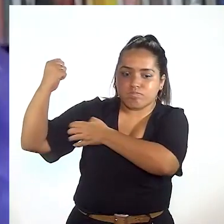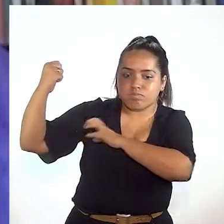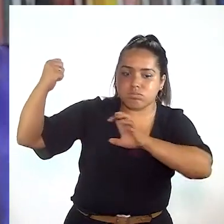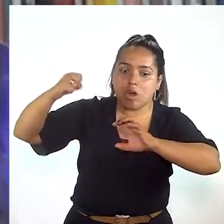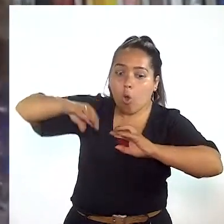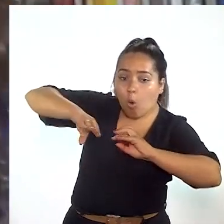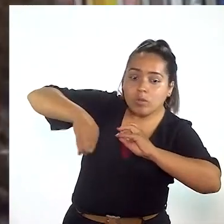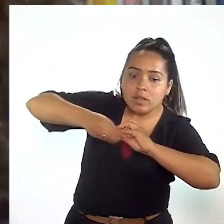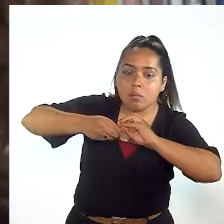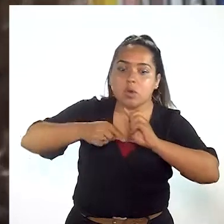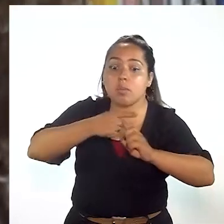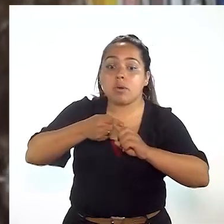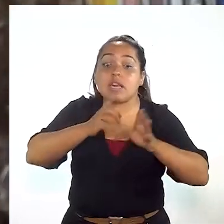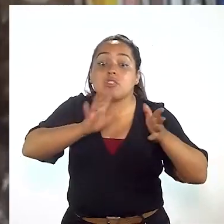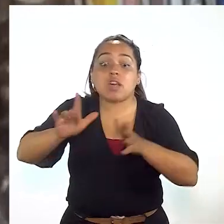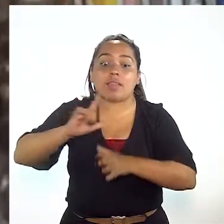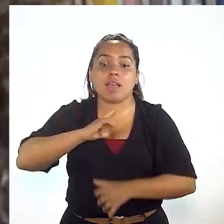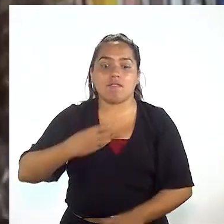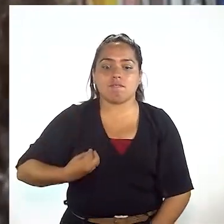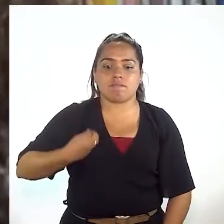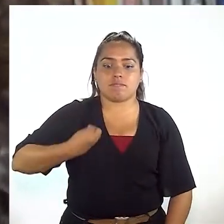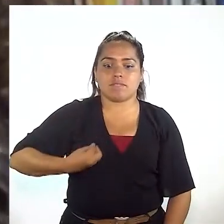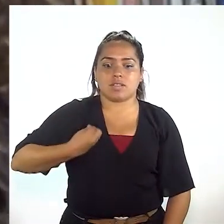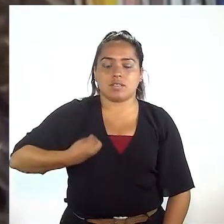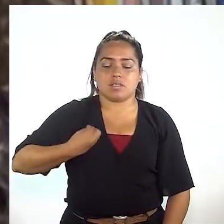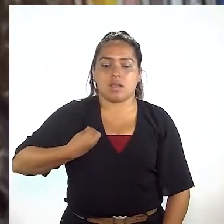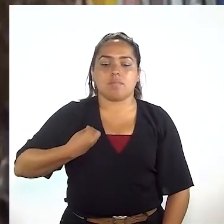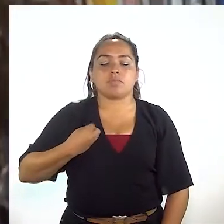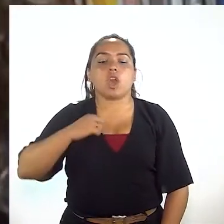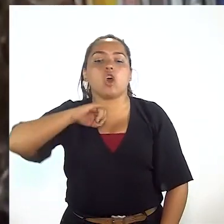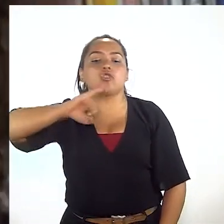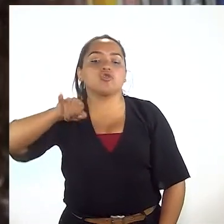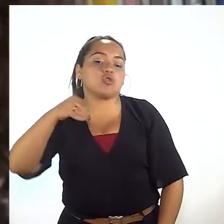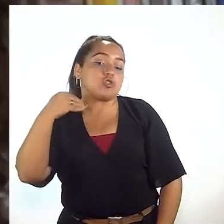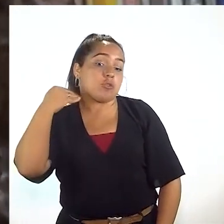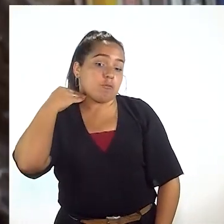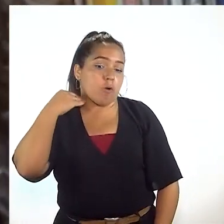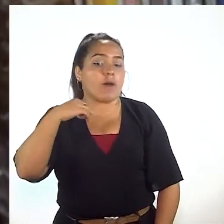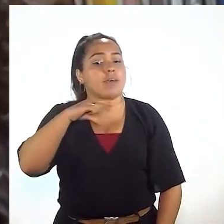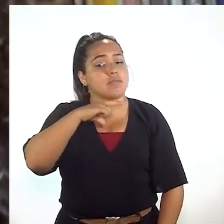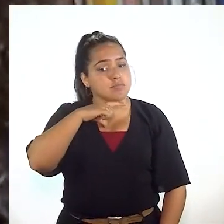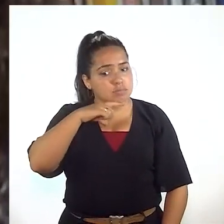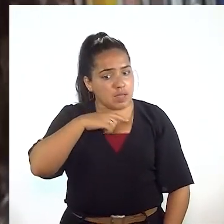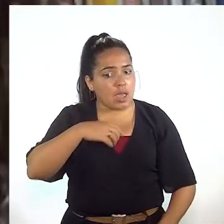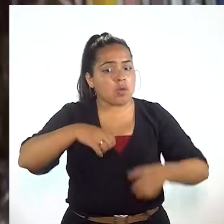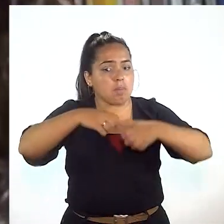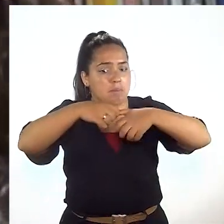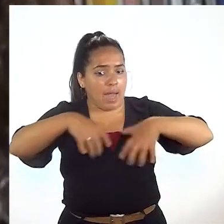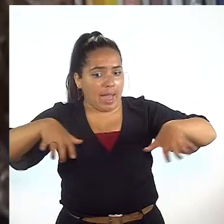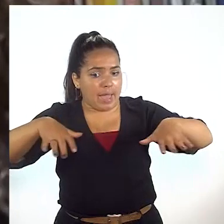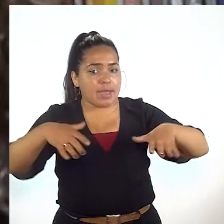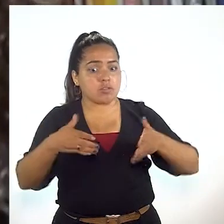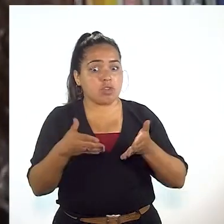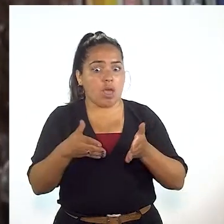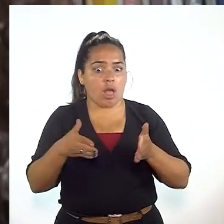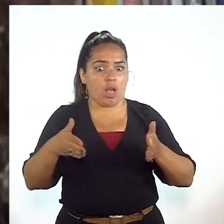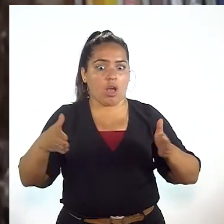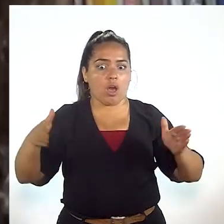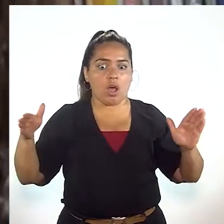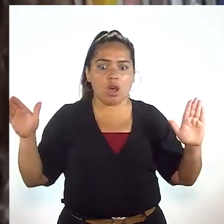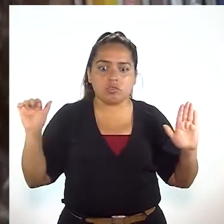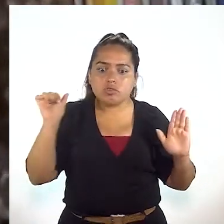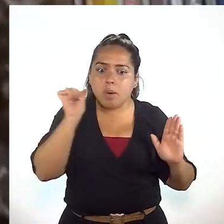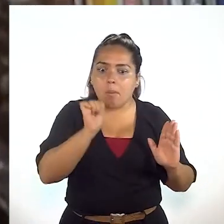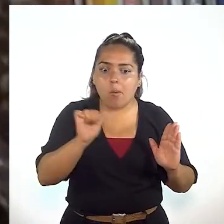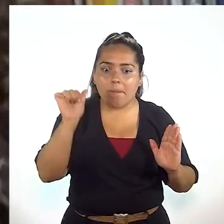empoderar o que já existe, né? Contribuir para o que já existe. E Juiz de Fora, a gente sabe que a gente tem uma rede muito grande também